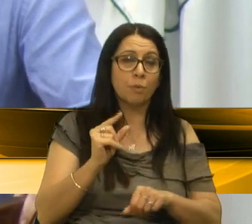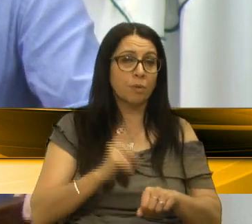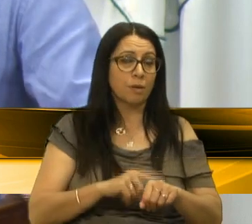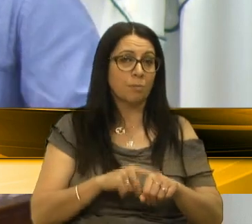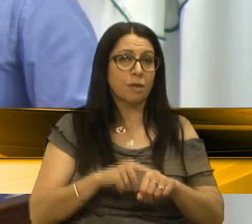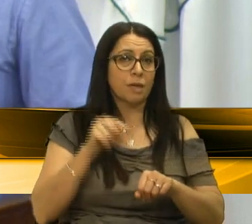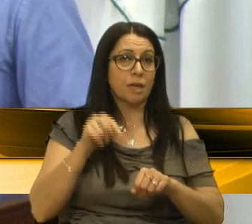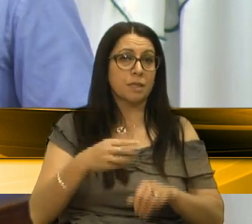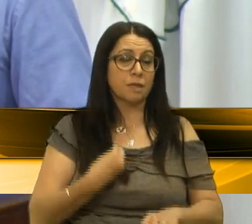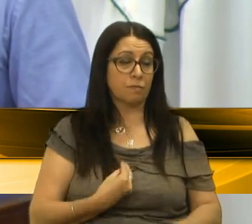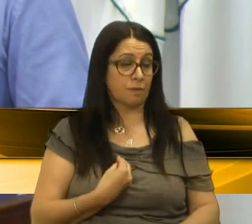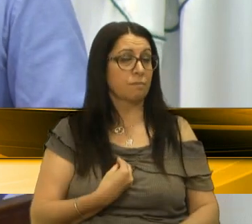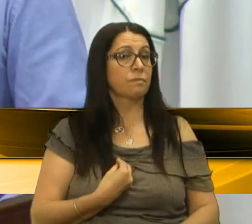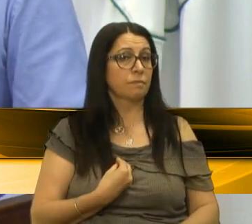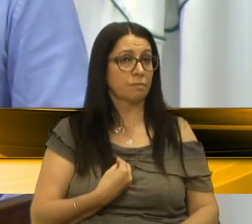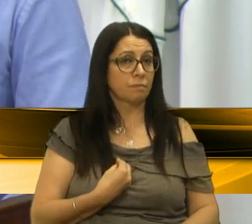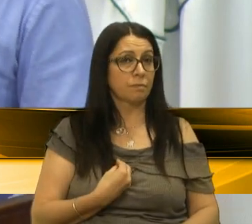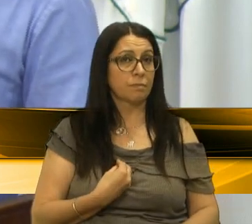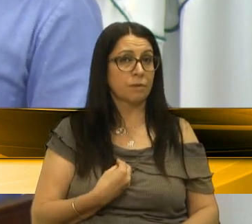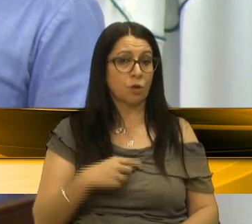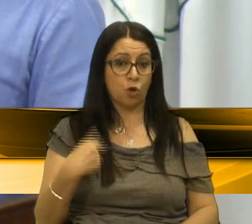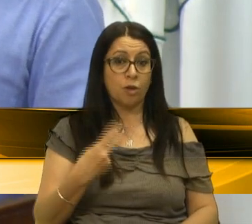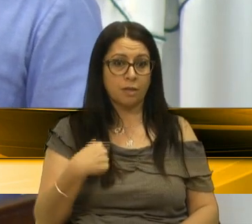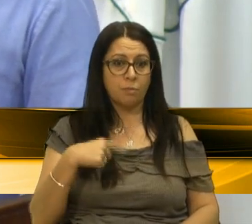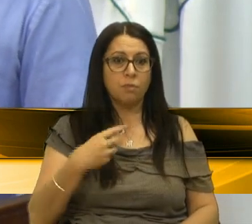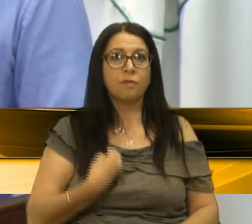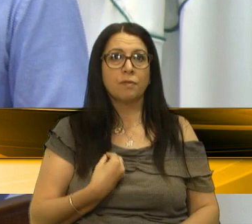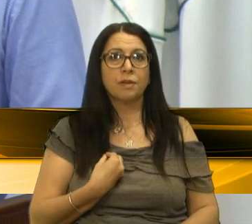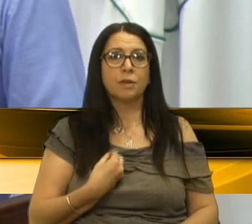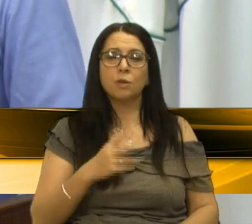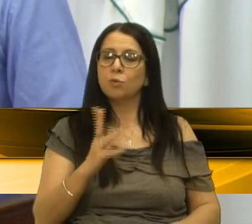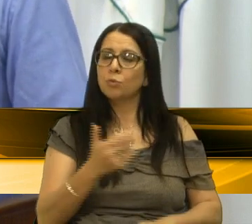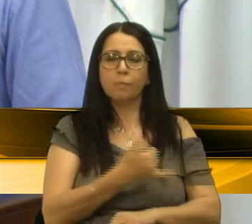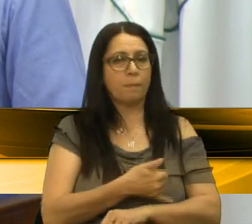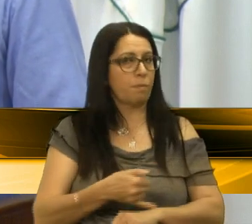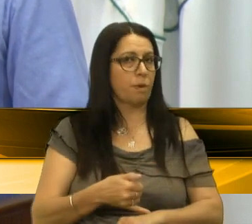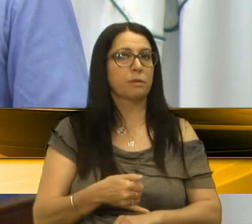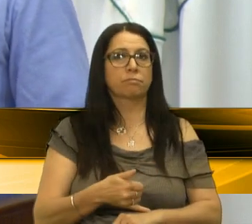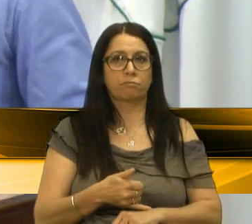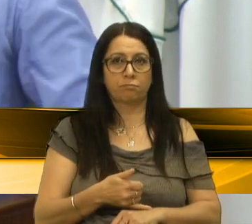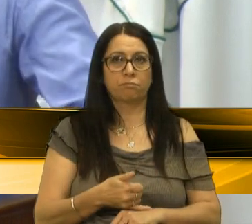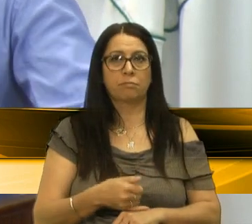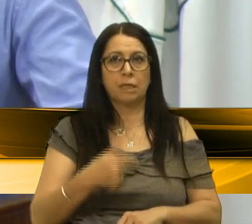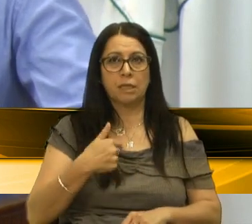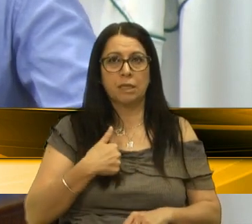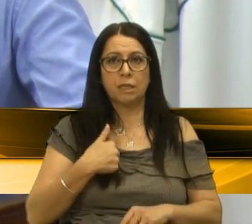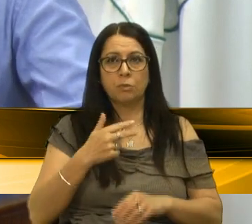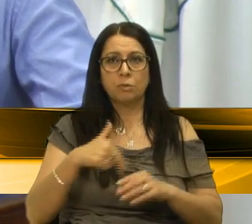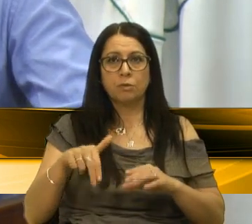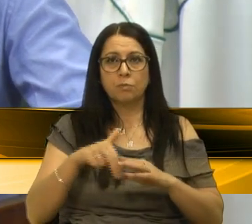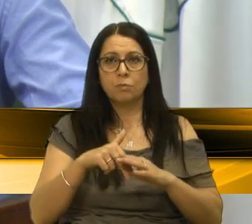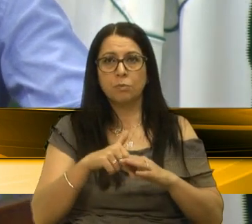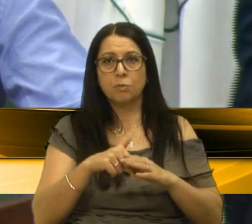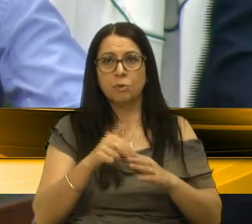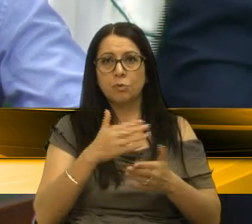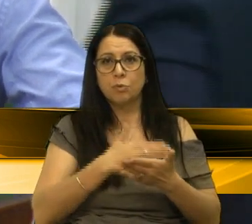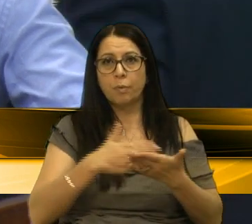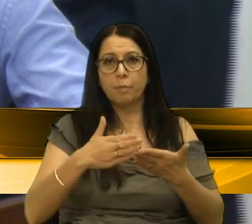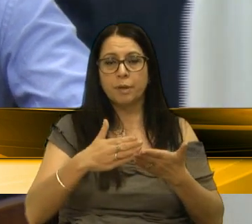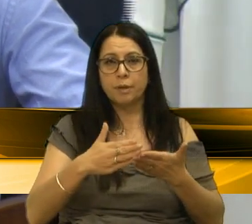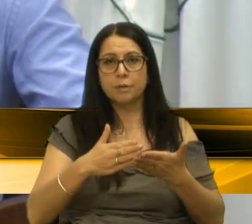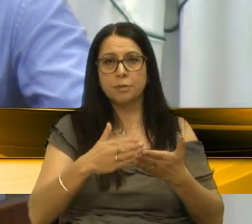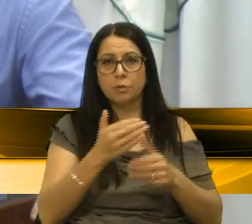nessa vida em que vivemos. Tudo passa. E eu, nessa tribuna, no início do mandato,